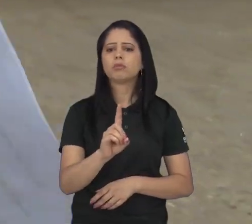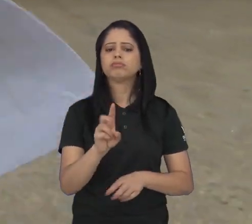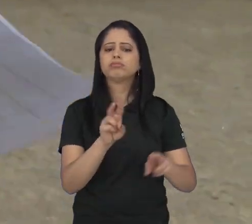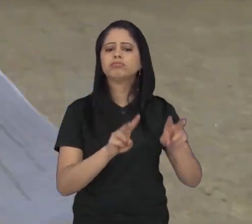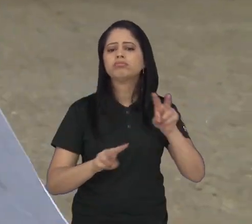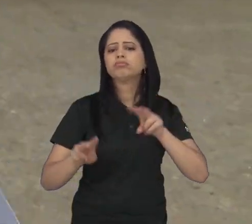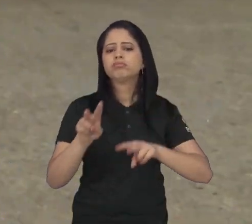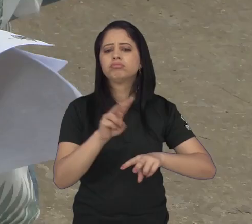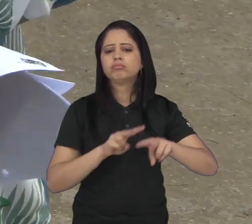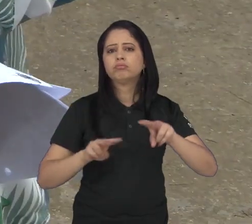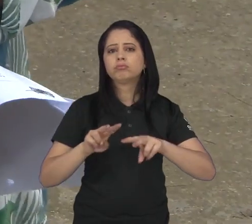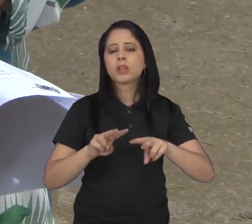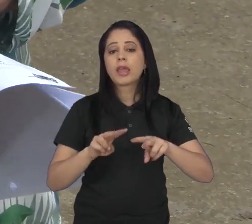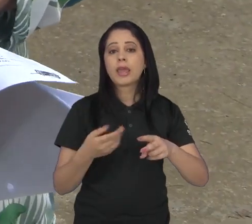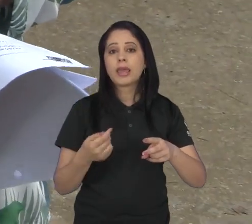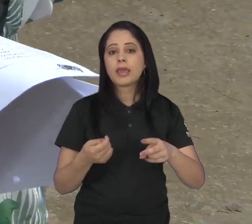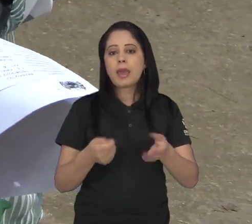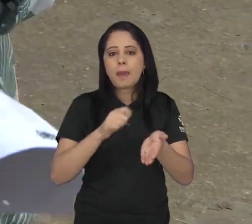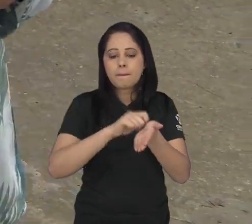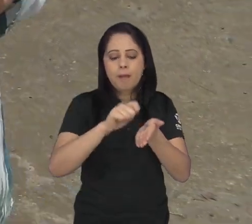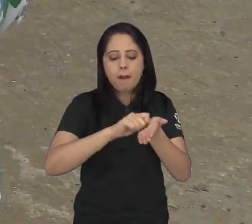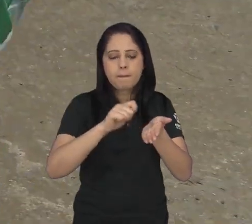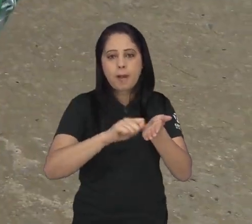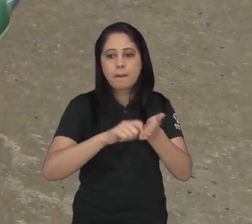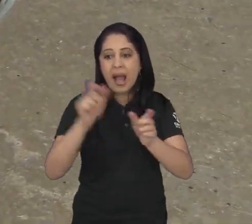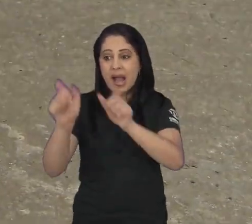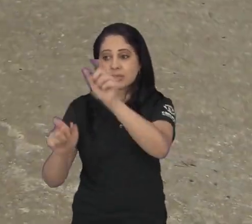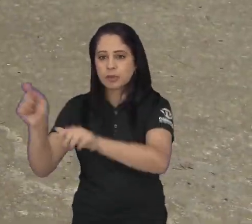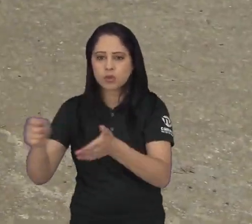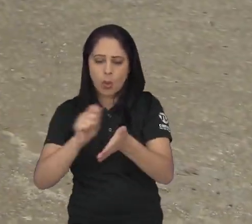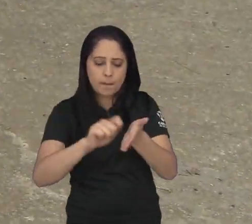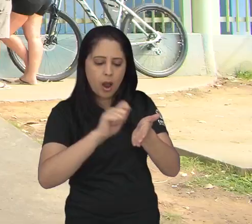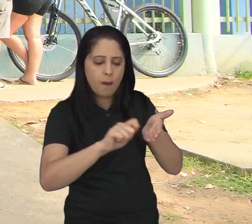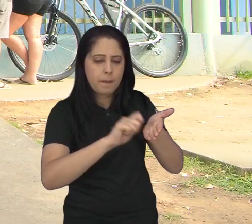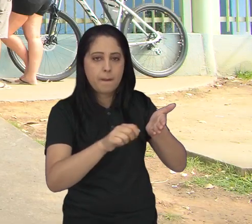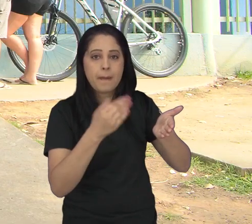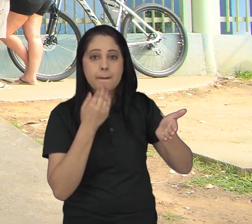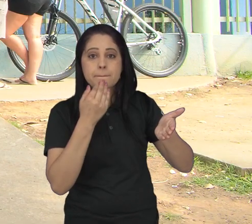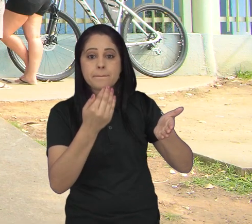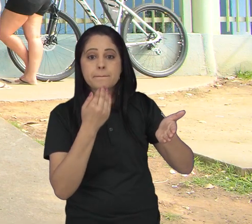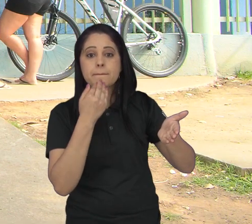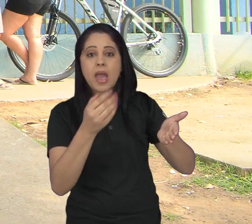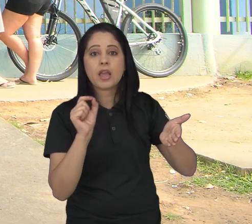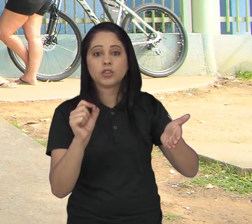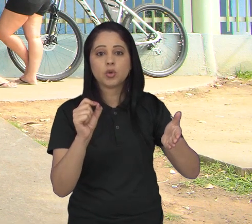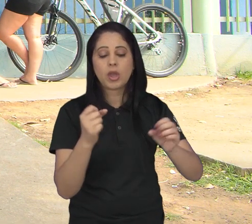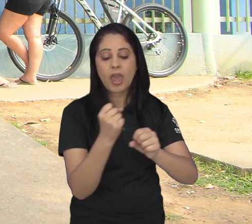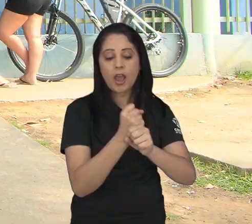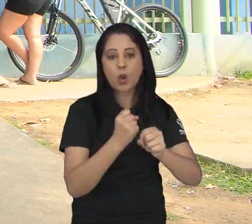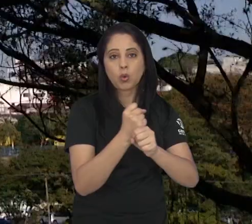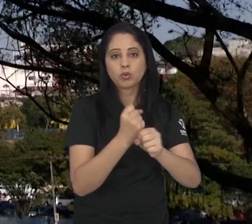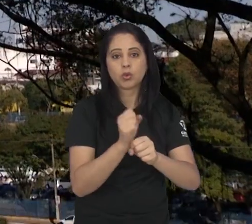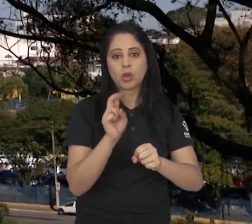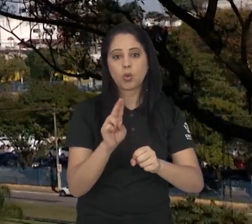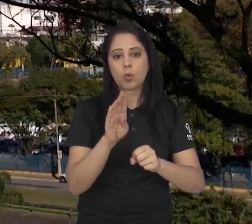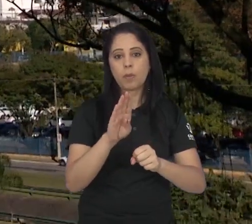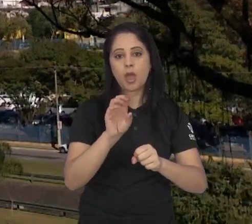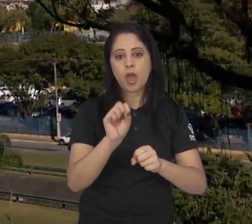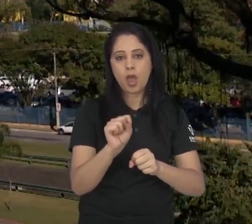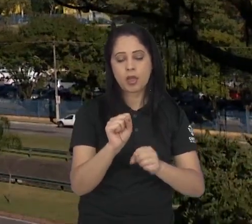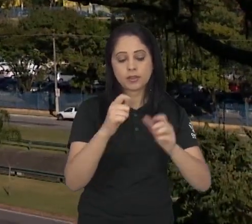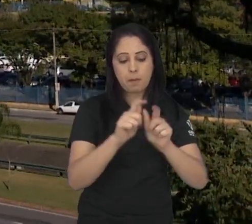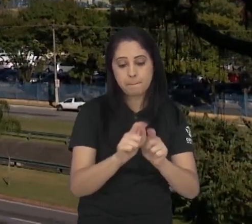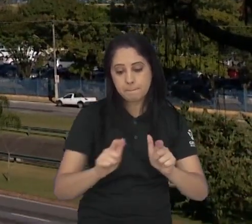recolheu uma baixa assinado com cerca de 7.000 assinaturas o documento pede a ampliação da UBS em resposta